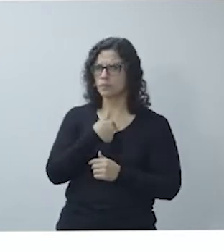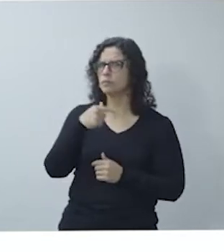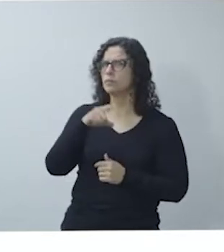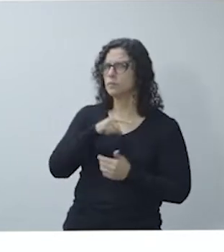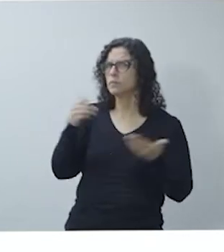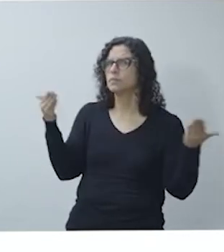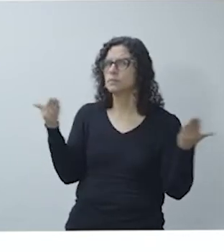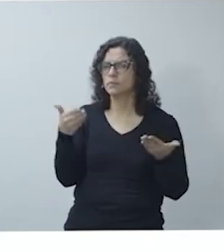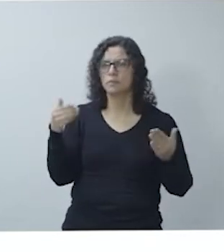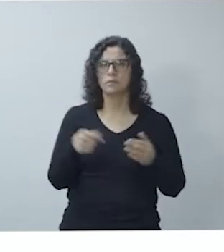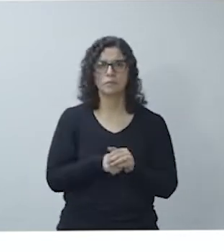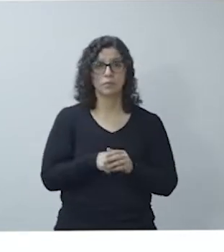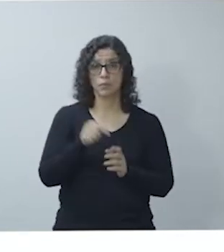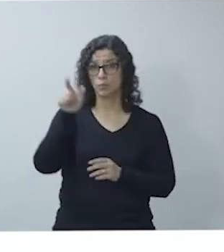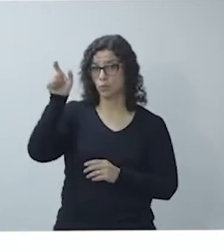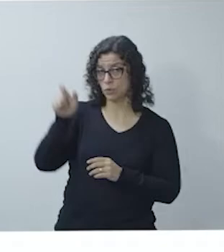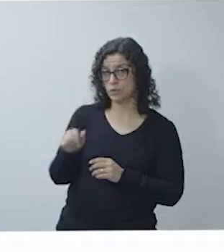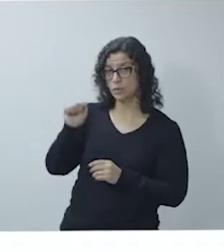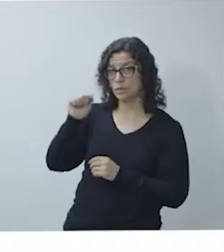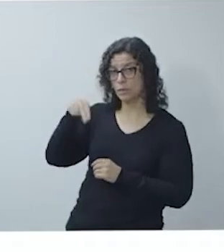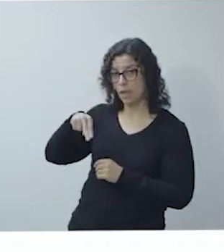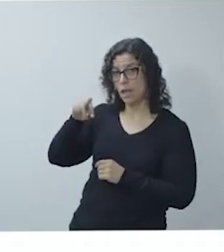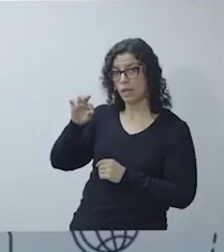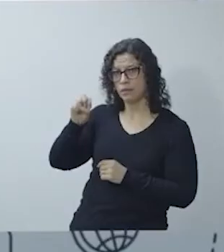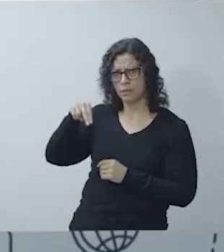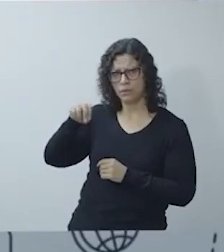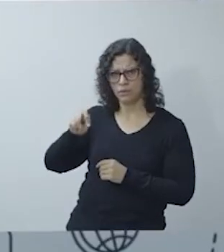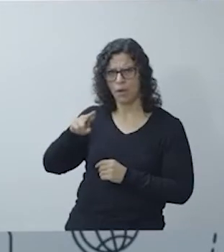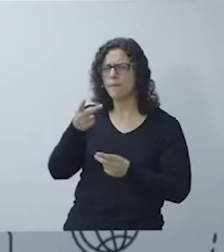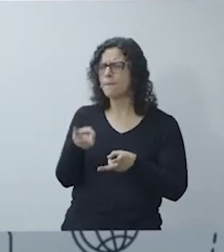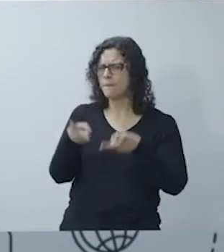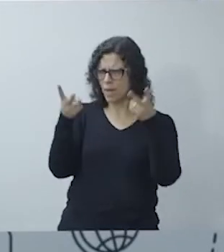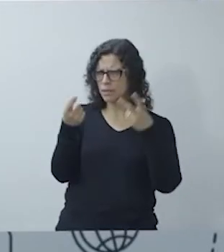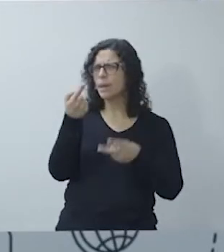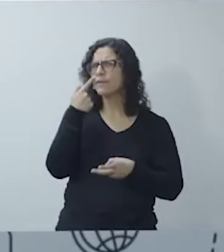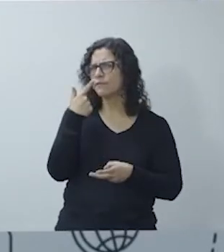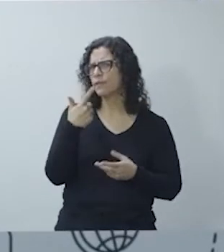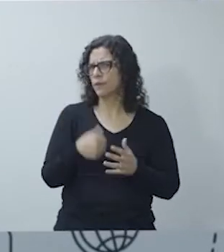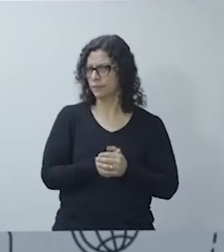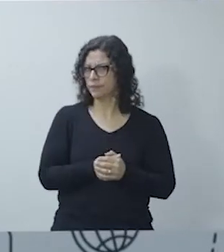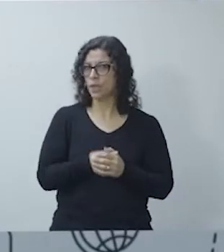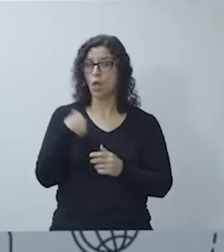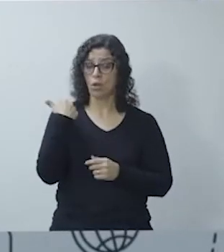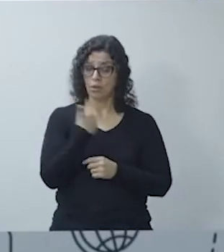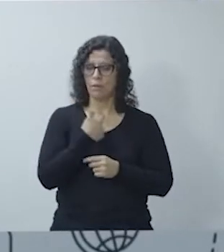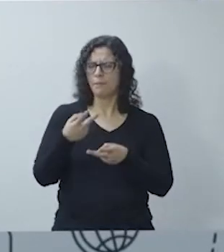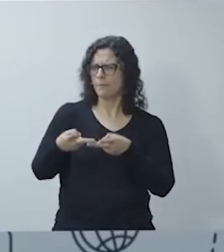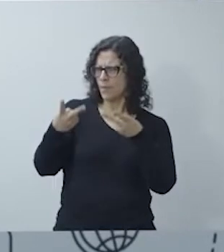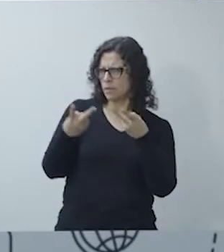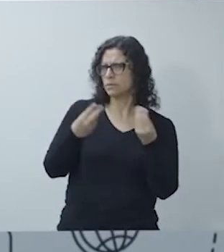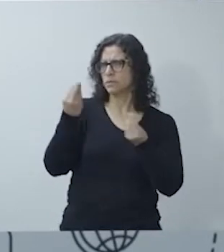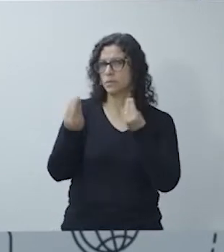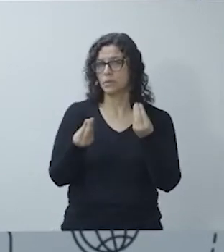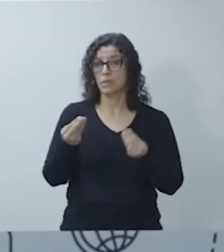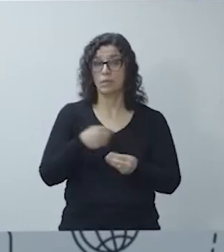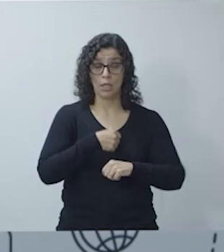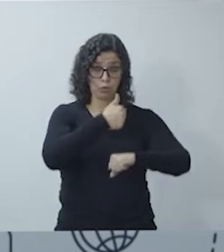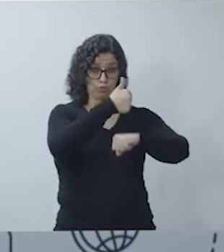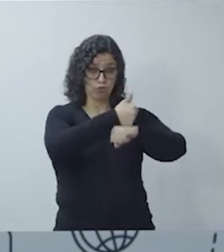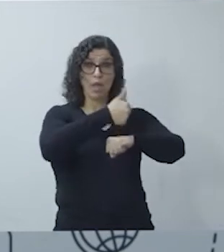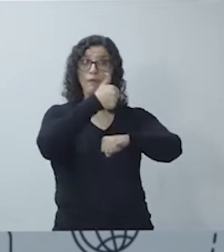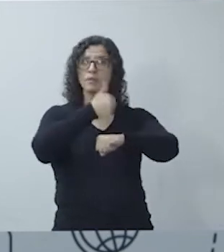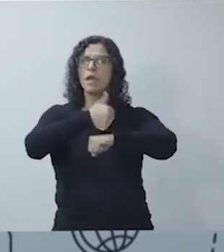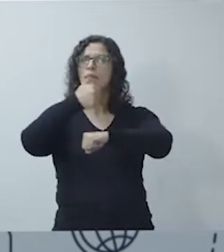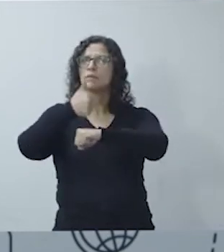temos sobre o Antenor. Olha que observação interessante que nós temos. Os patrões